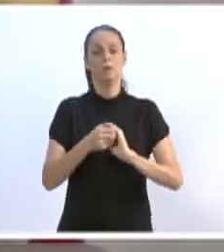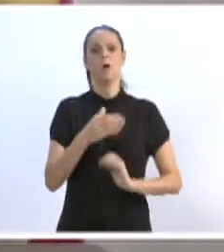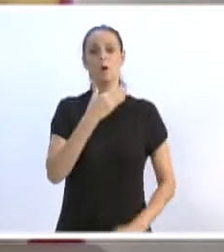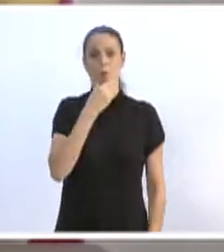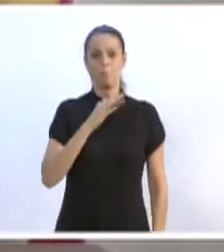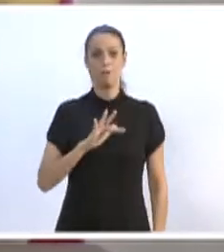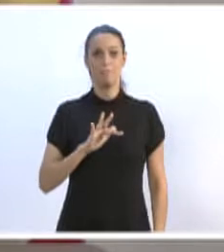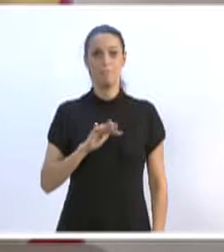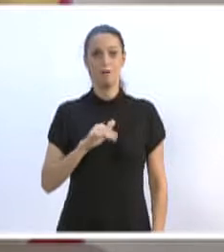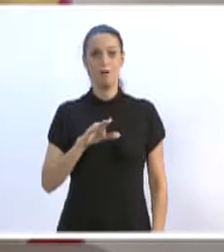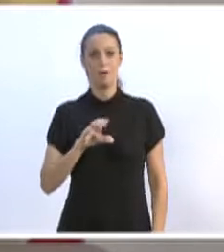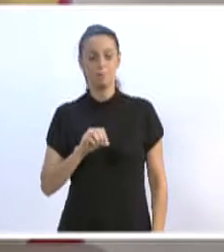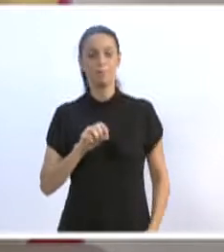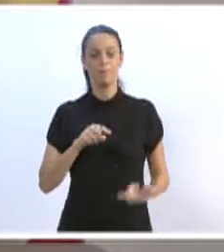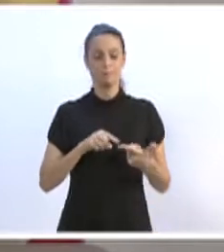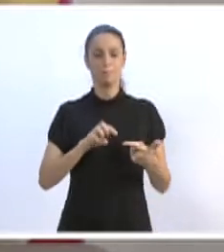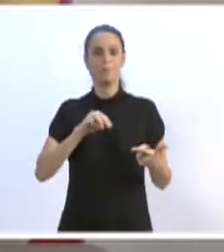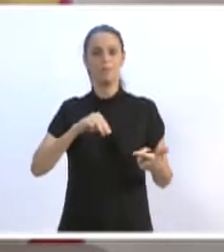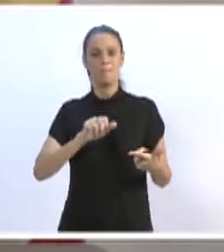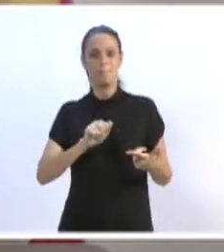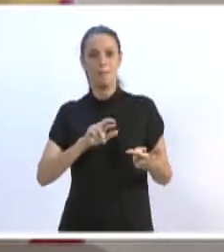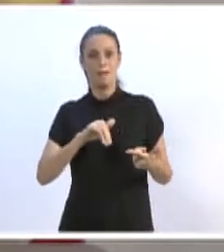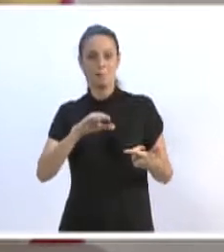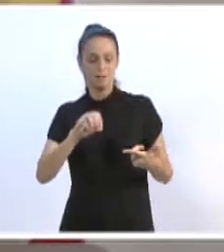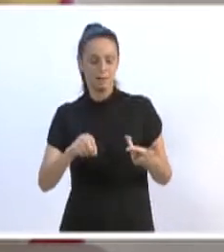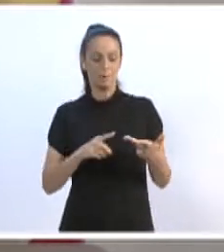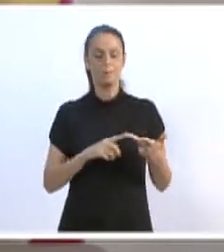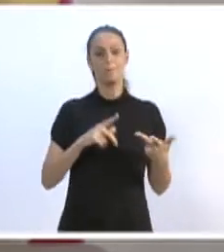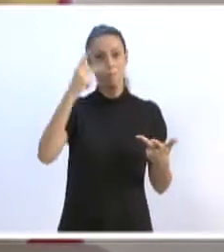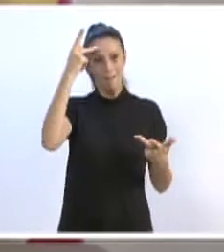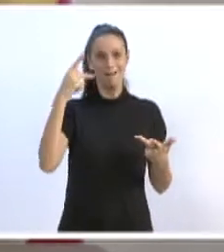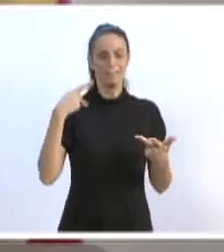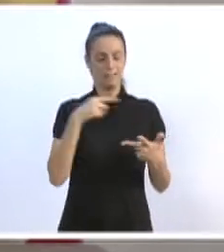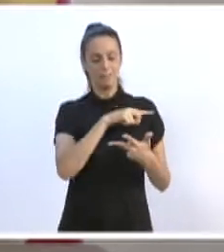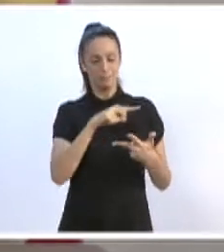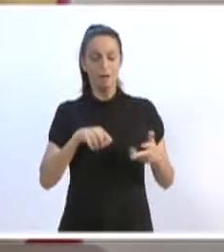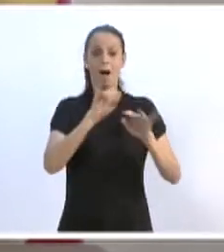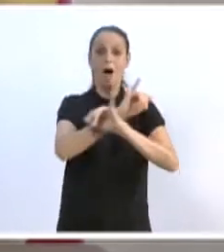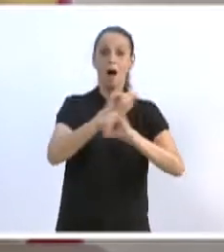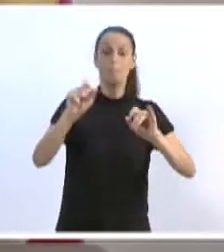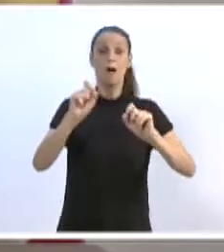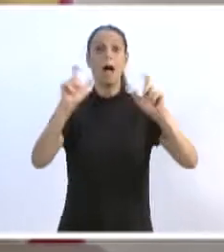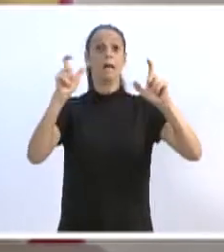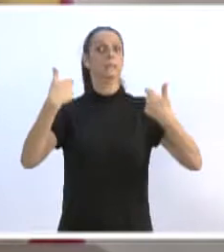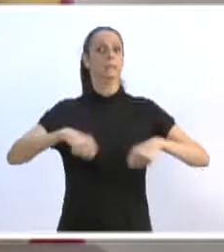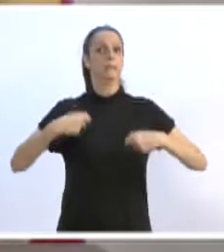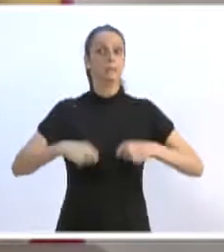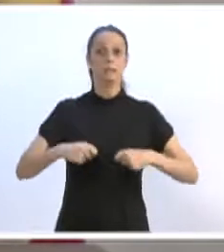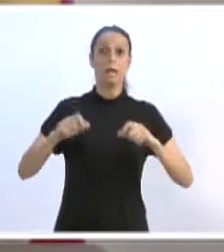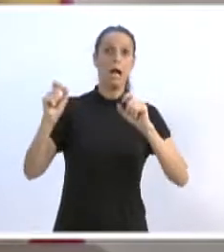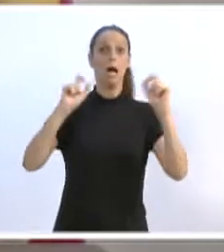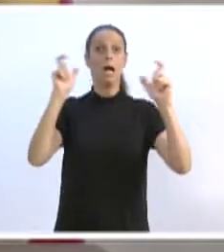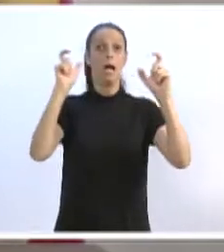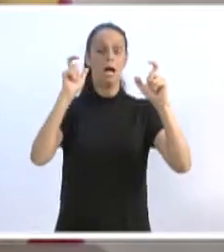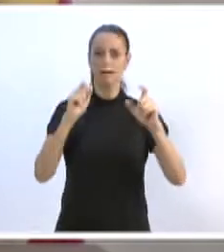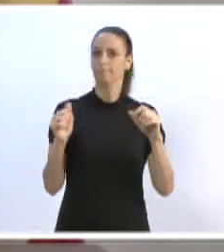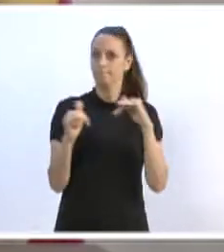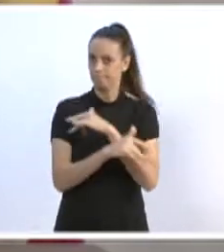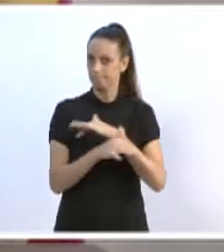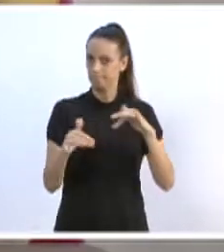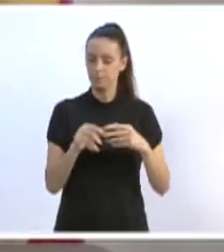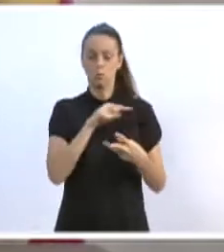por vontade própria, mas pela forma com que conduz, pela forma com que dirige, sem ter a prevenção e o cuidado